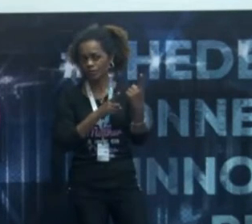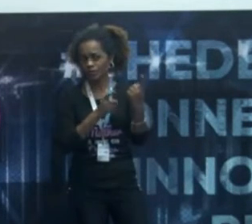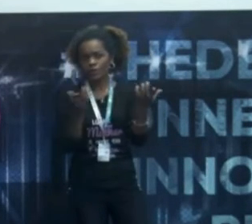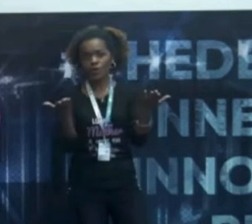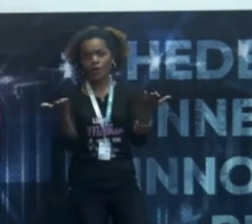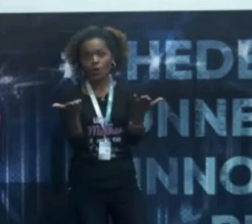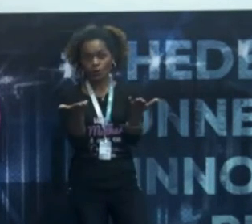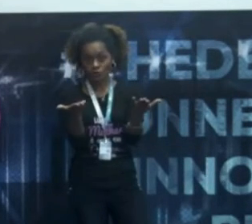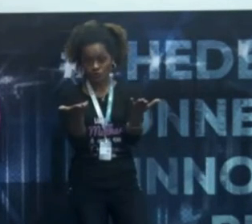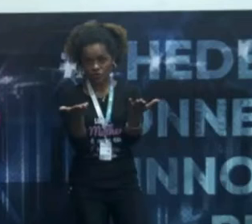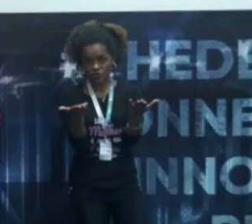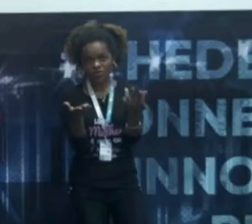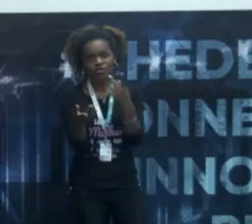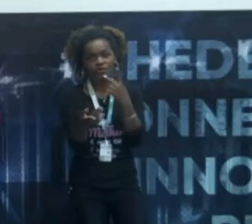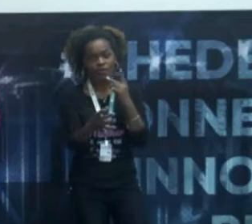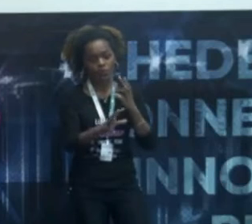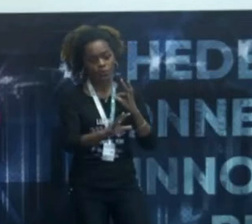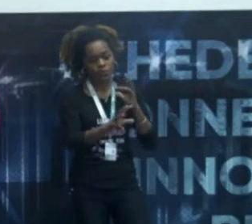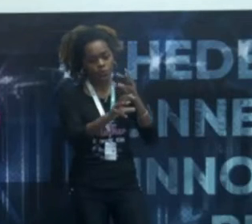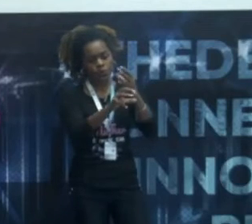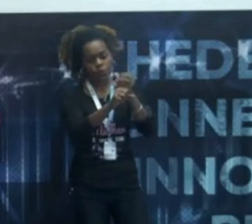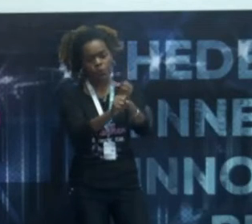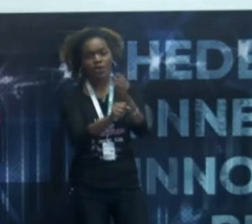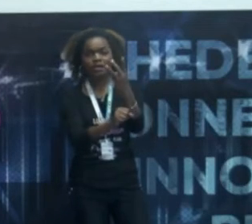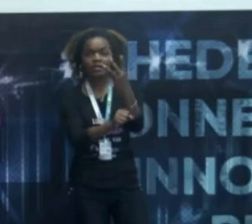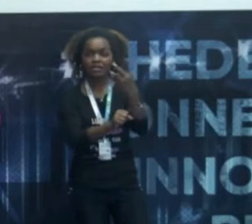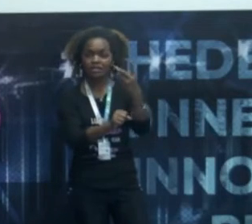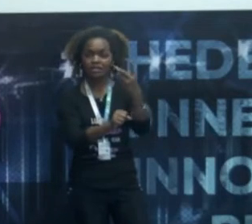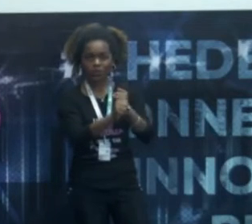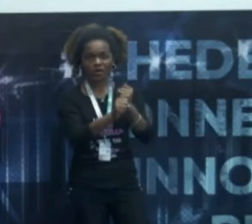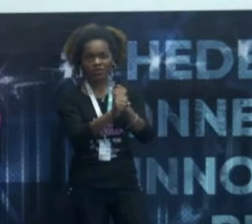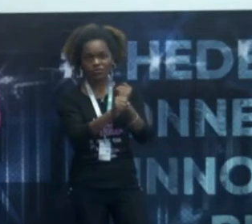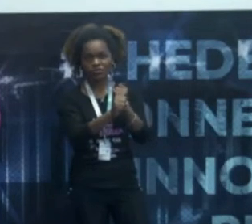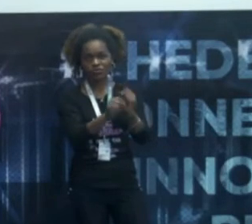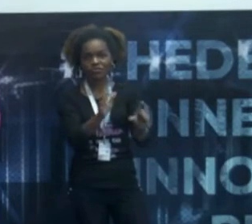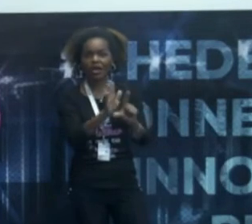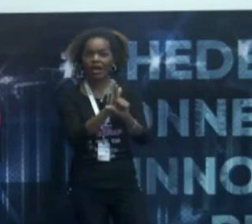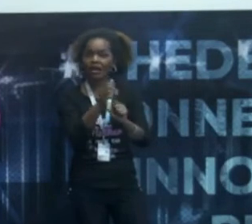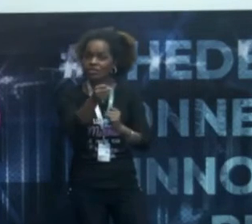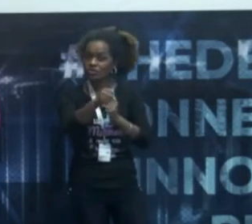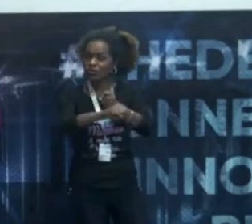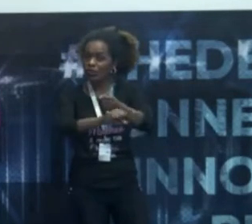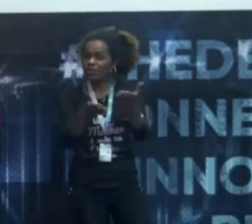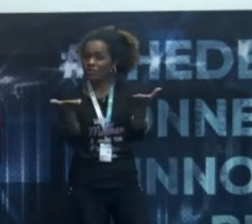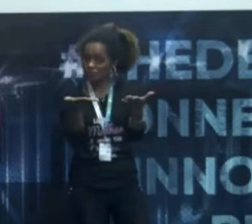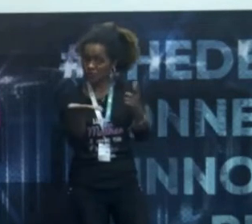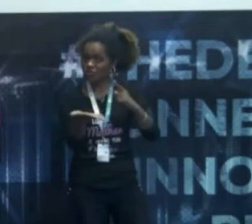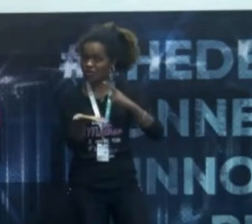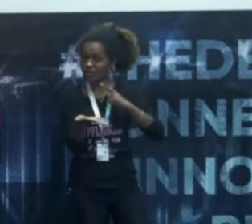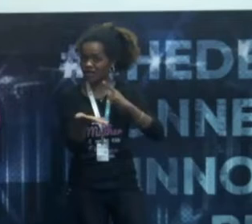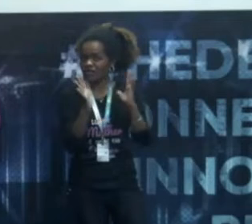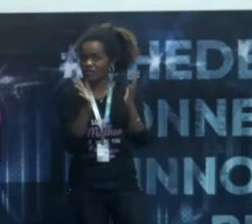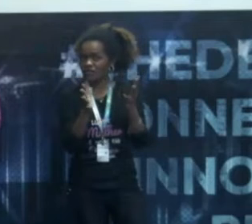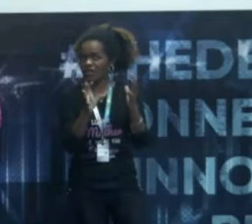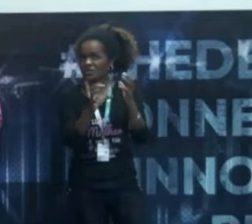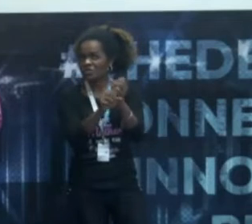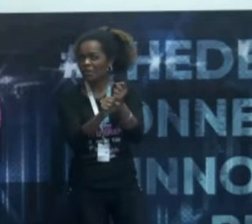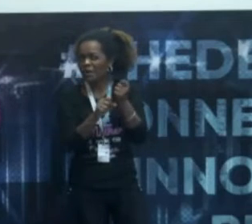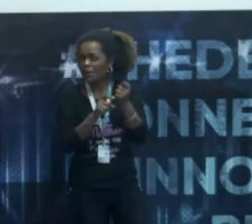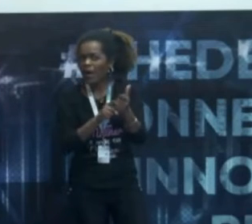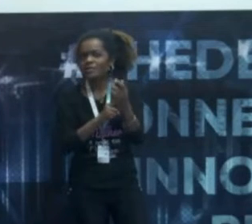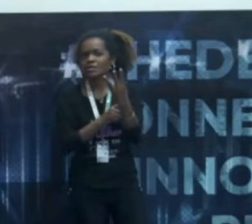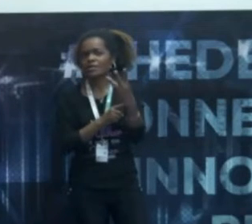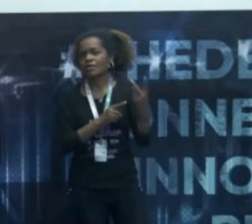de 31 anos de lei de cotas, presente no quase 32, né?